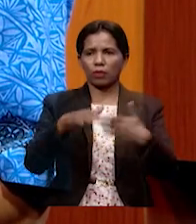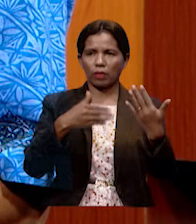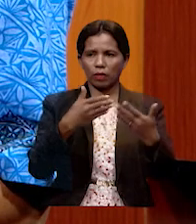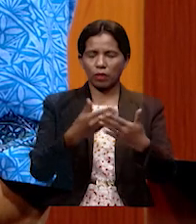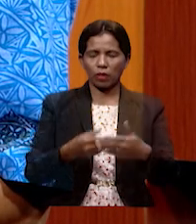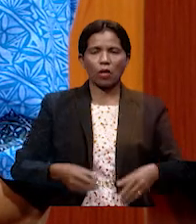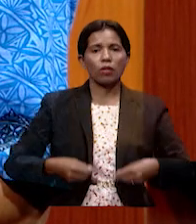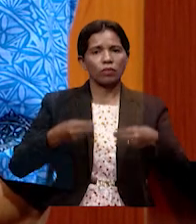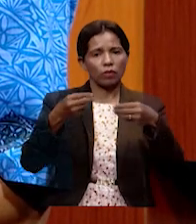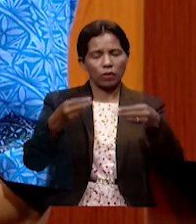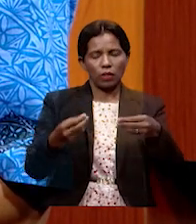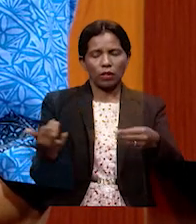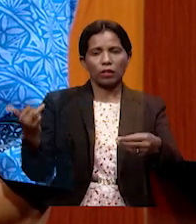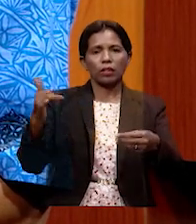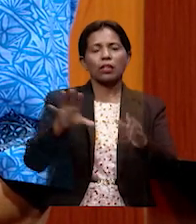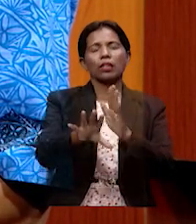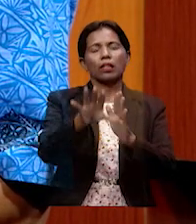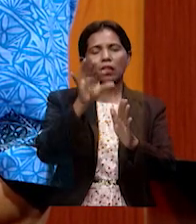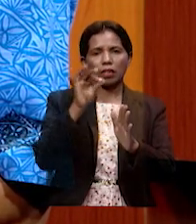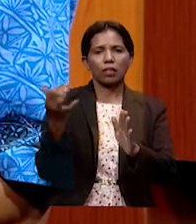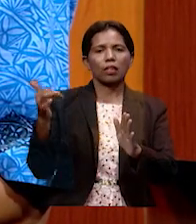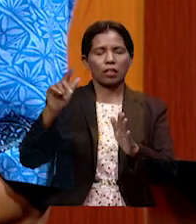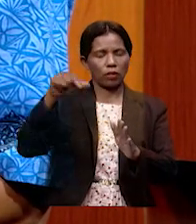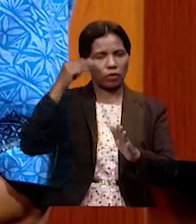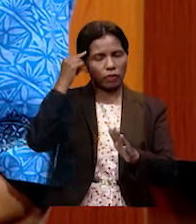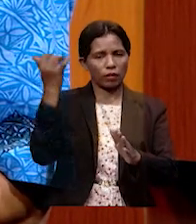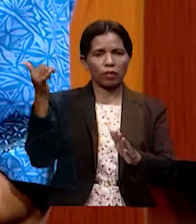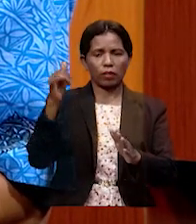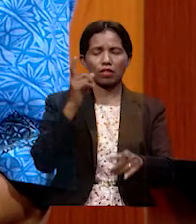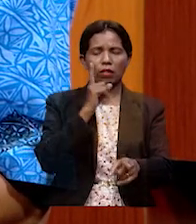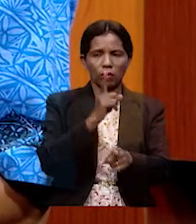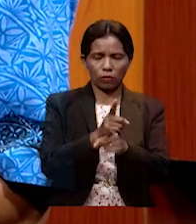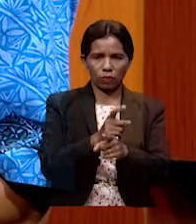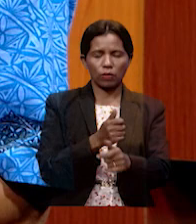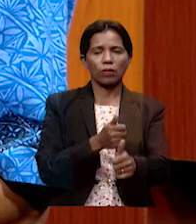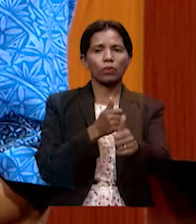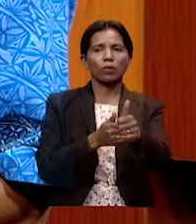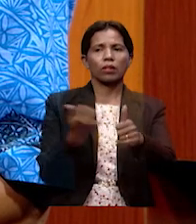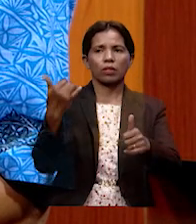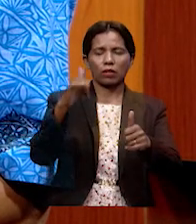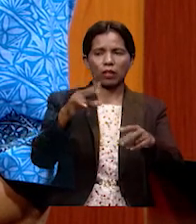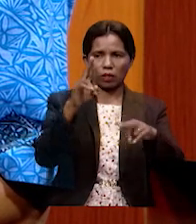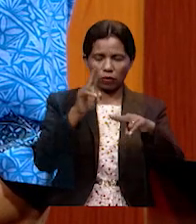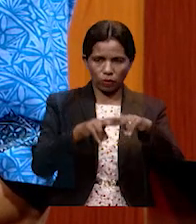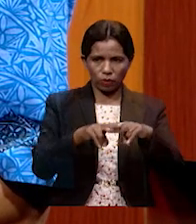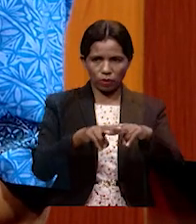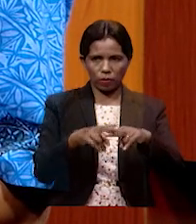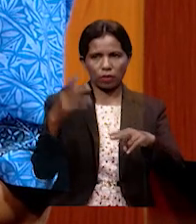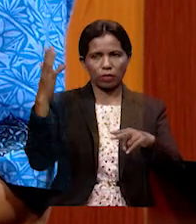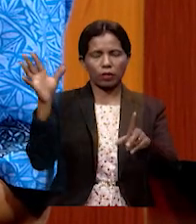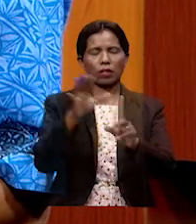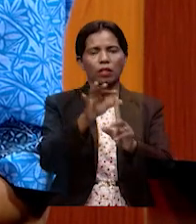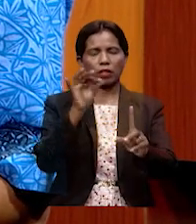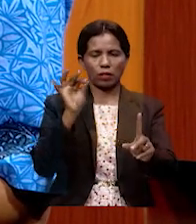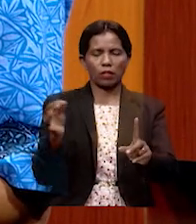elege a Sirania e o governante Sira. Sim. Na mesma ideal, deve ter vestir Sira, a doutora e o órgão soberano